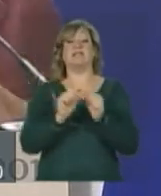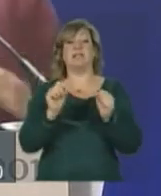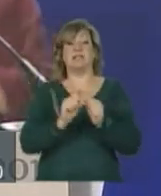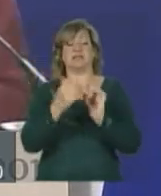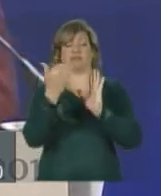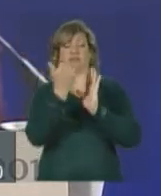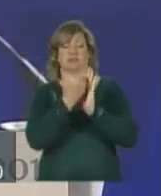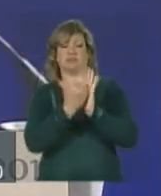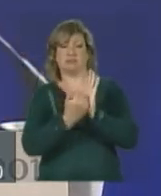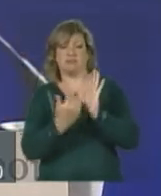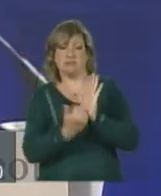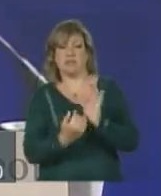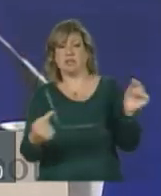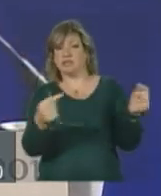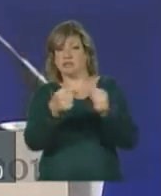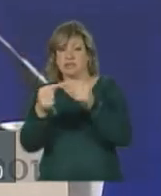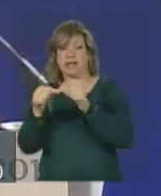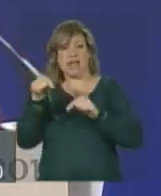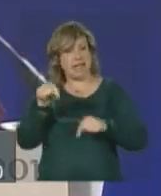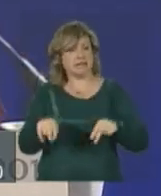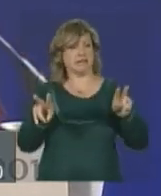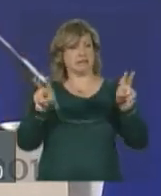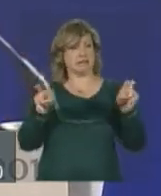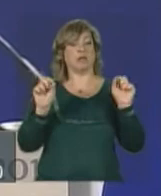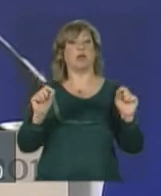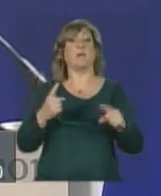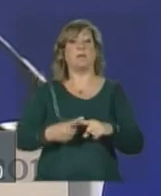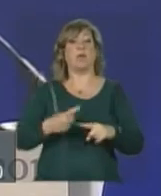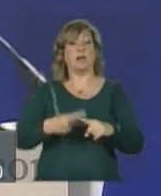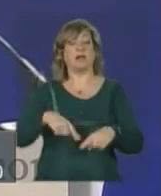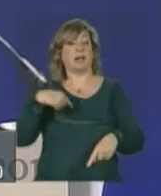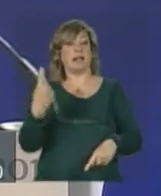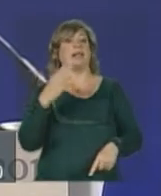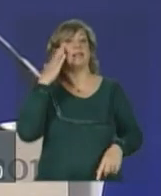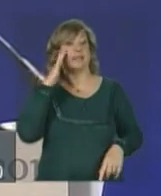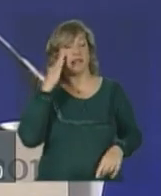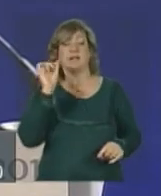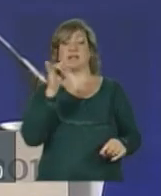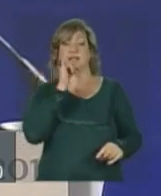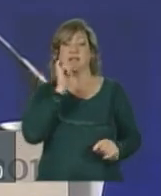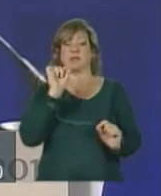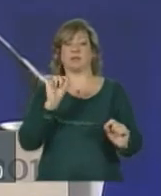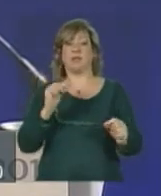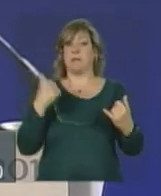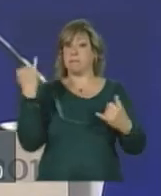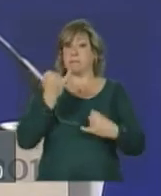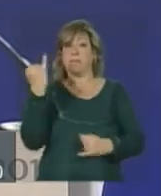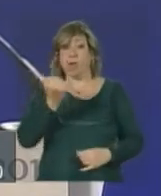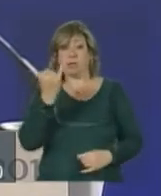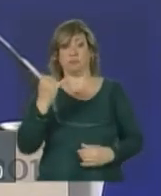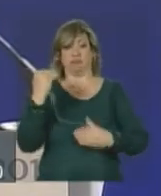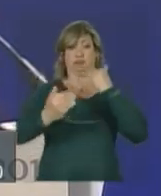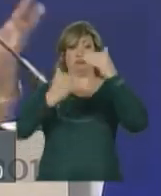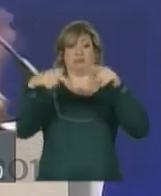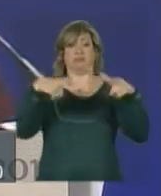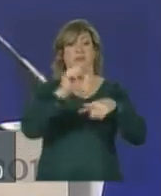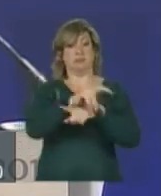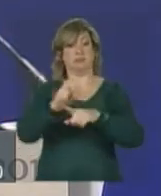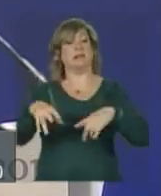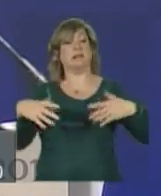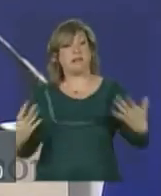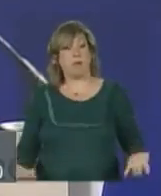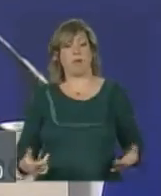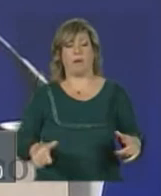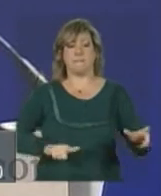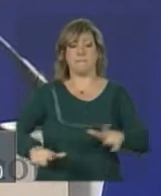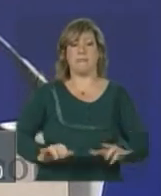agenda ligada a essa questão porque entendiam, por exemplo, que era importante o crescimento e o emprego. Então, os planos